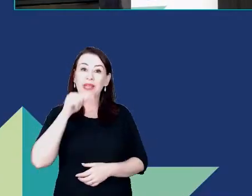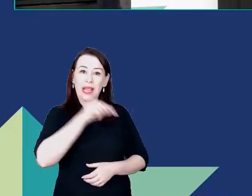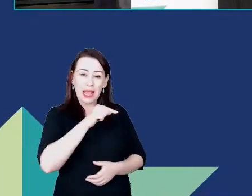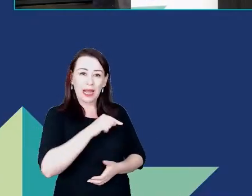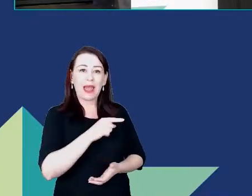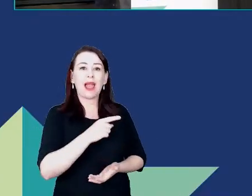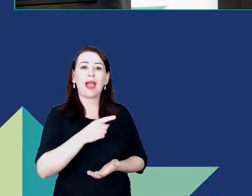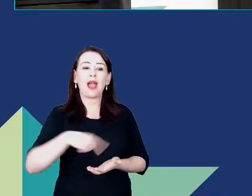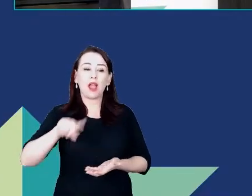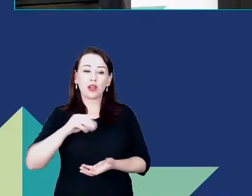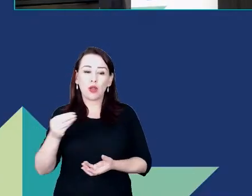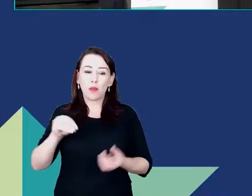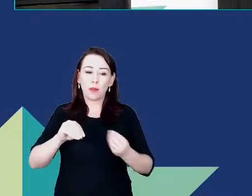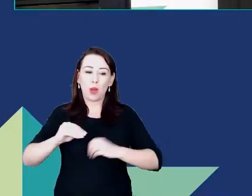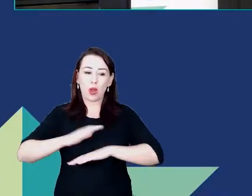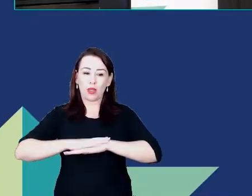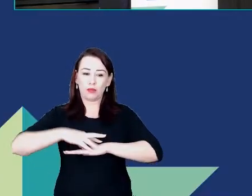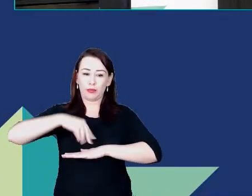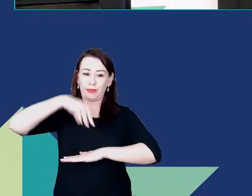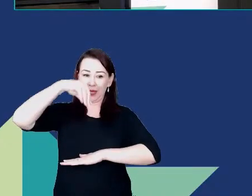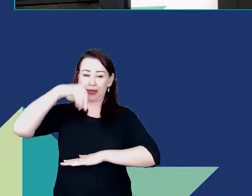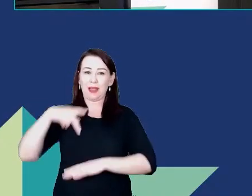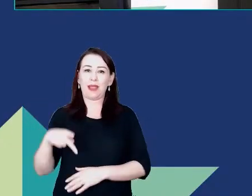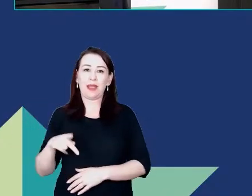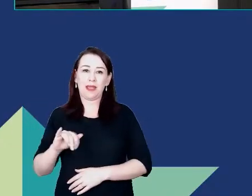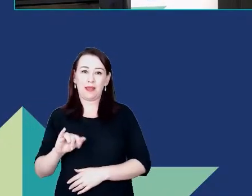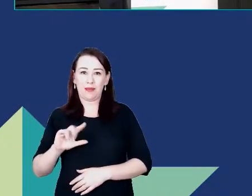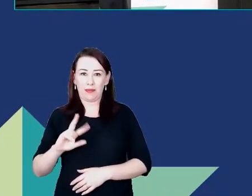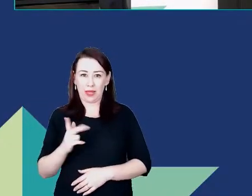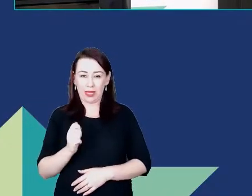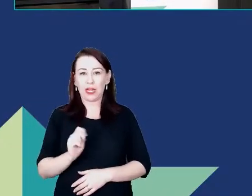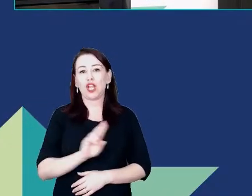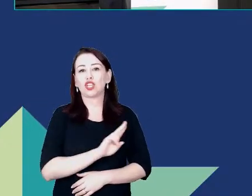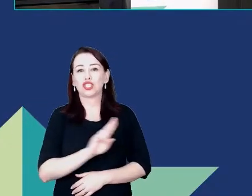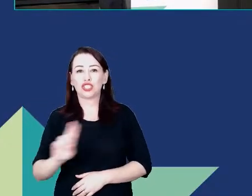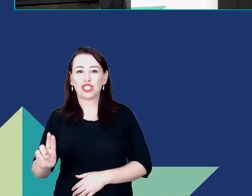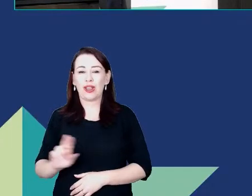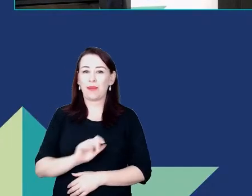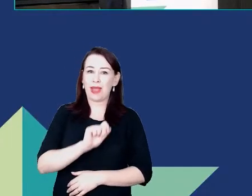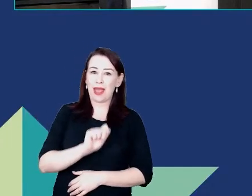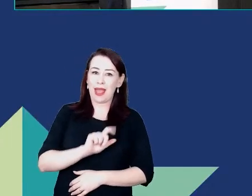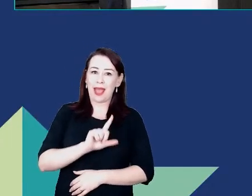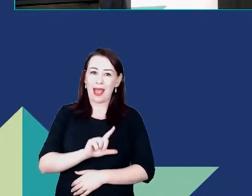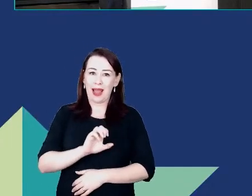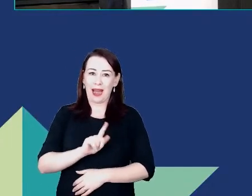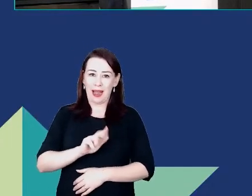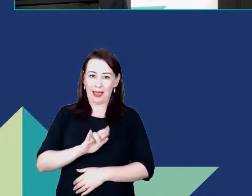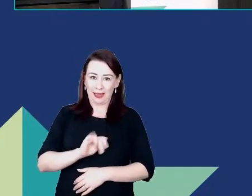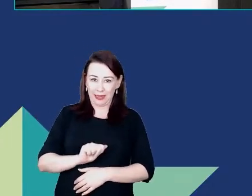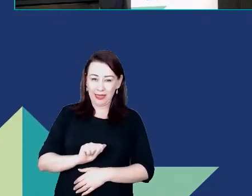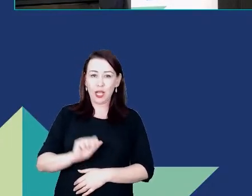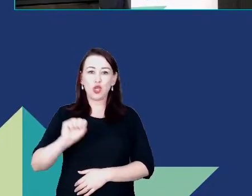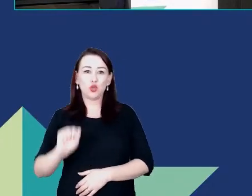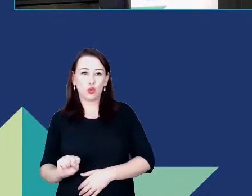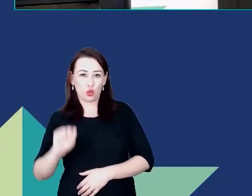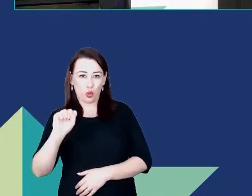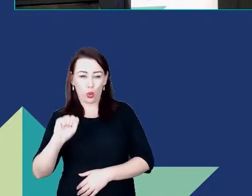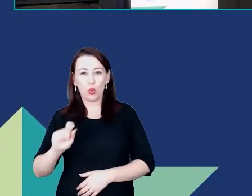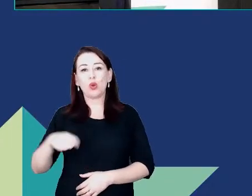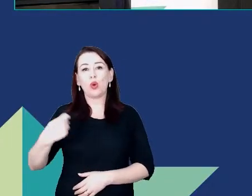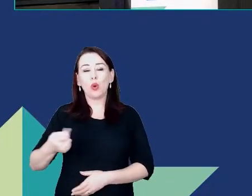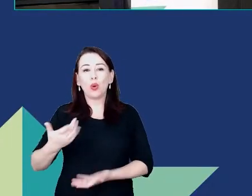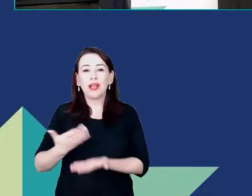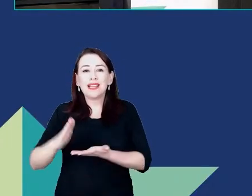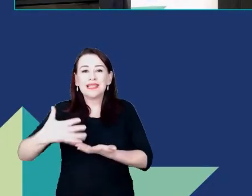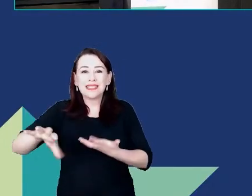pilha, né? A PDR Alegria Sul, né? Uma pilha em que você tem a disposição de rejeito e estéreo, né? De forma separada, né? E